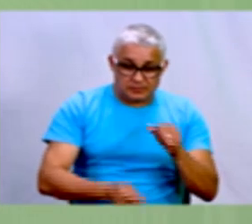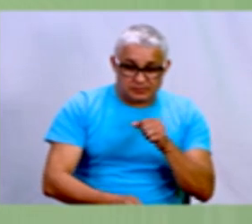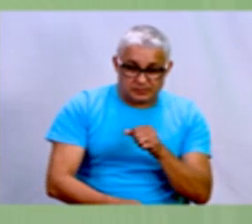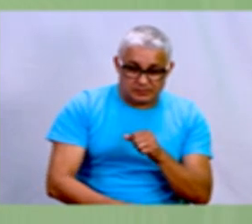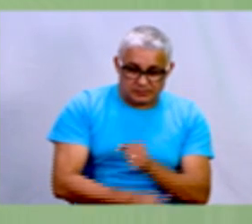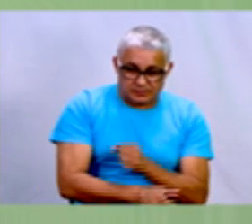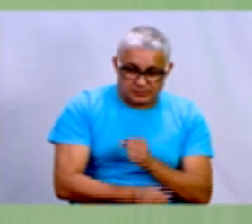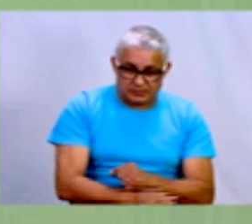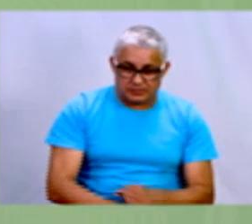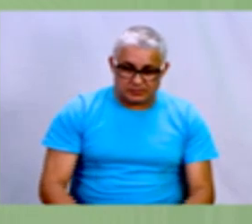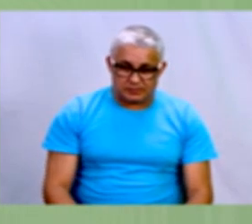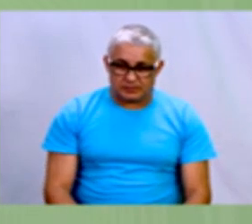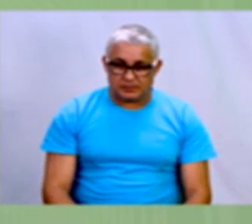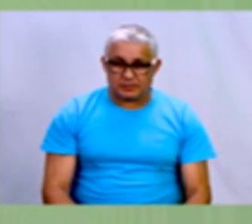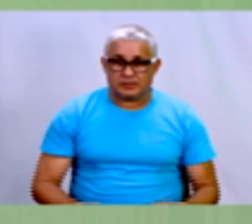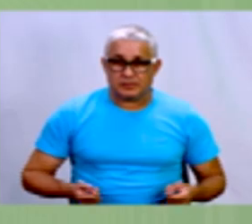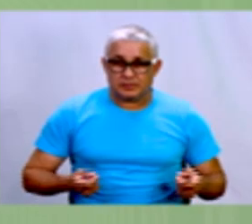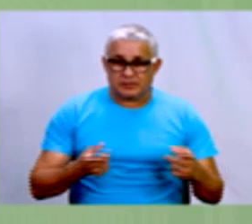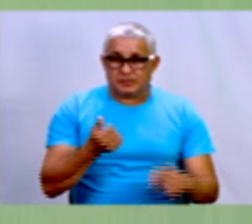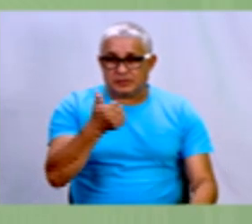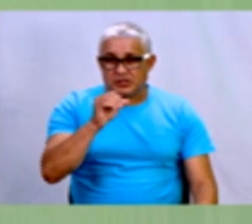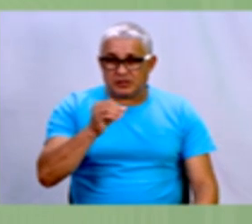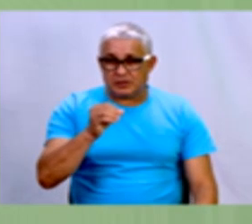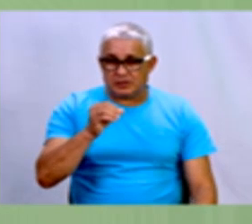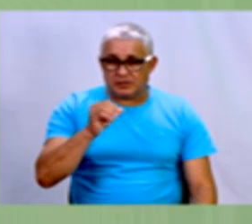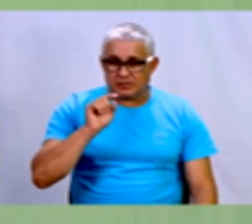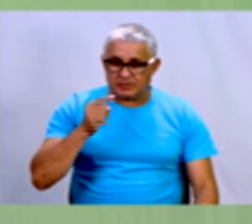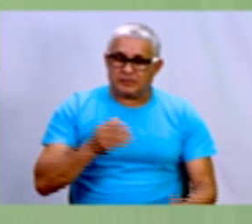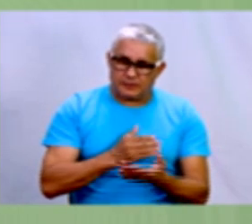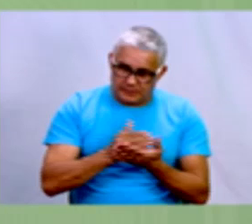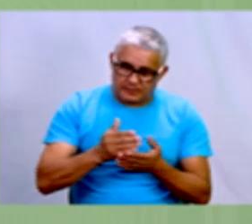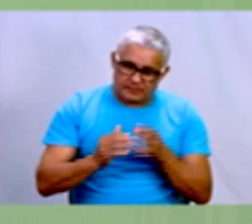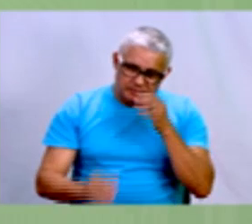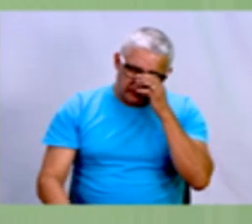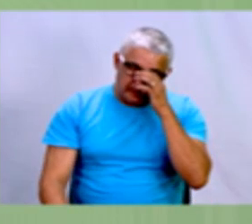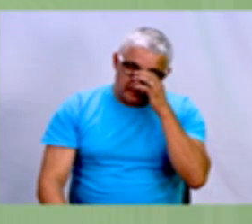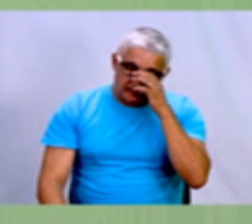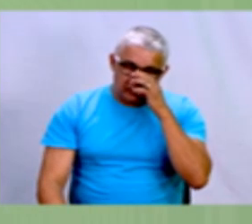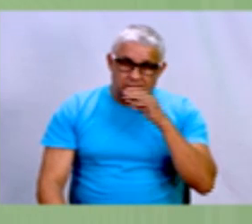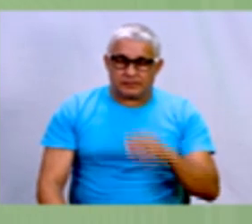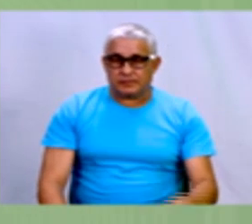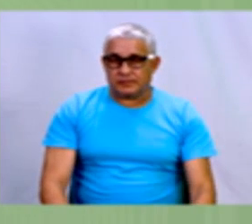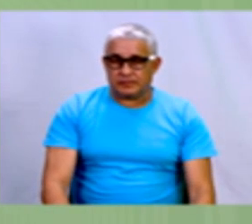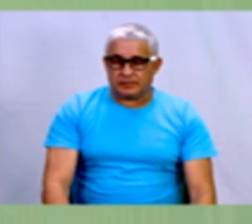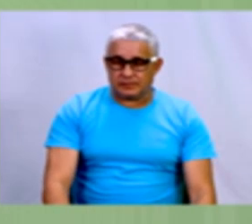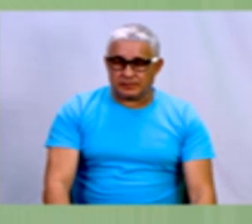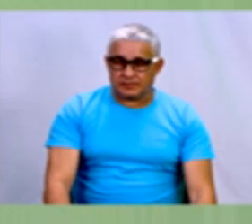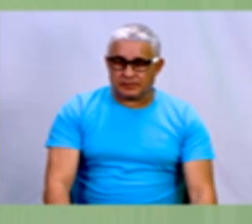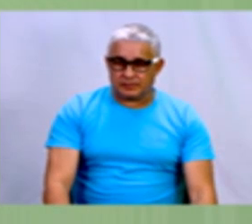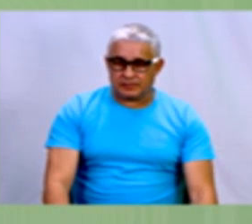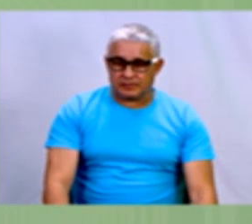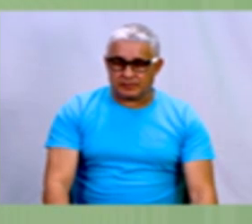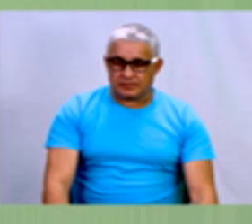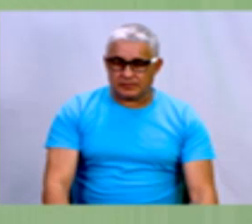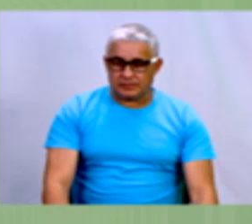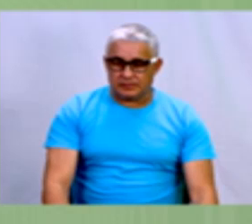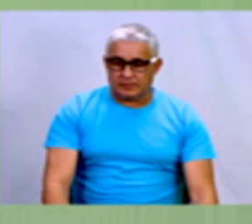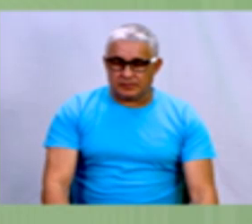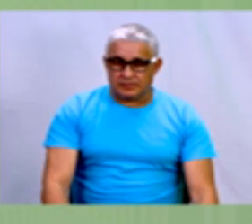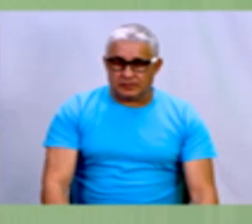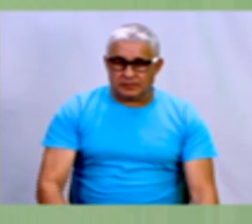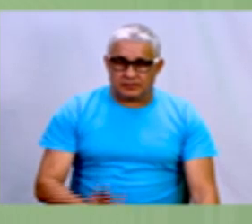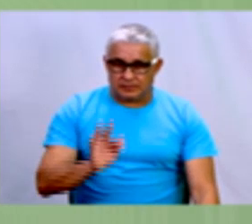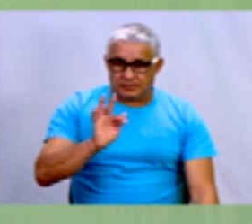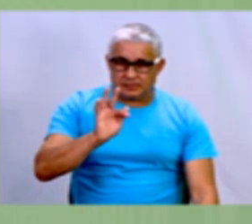requeira desembolso inicial de 10 mil, ó, eu vou tirar 10 mil reais do bolso, e vai proporcionar geração de fluxos